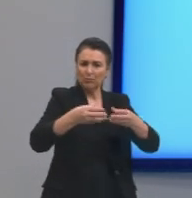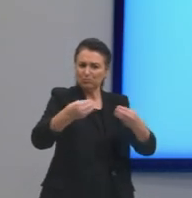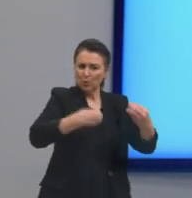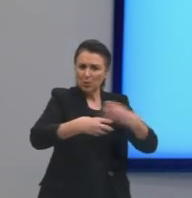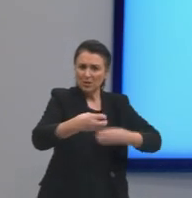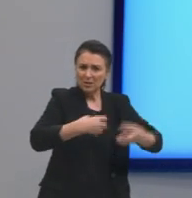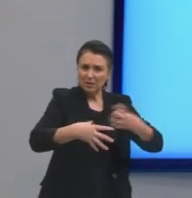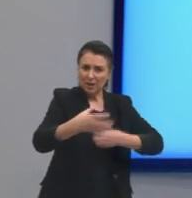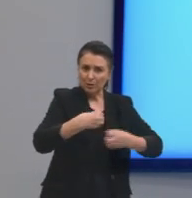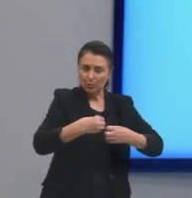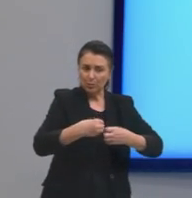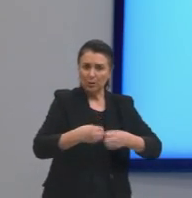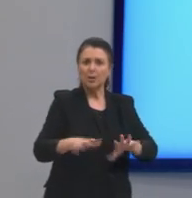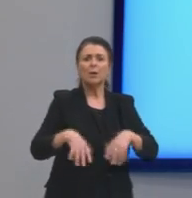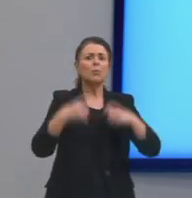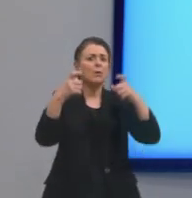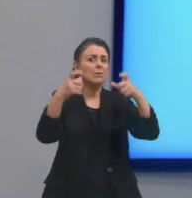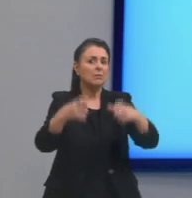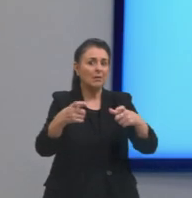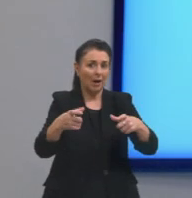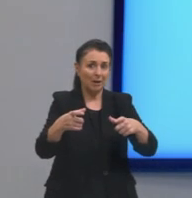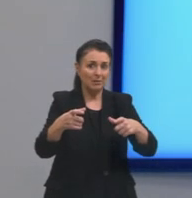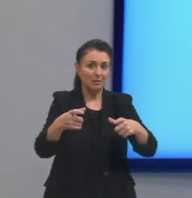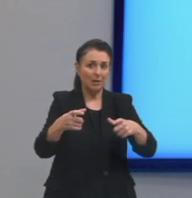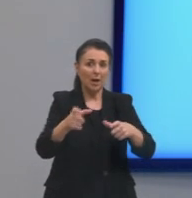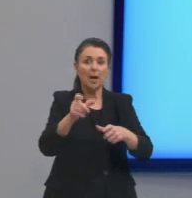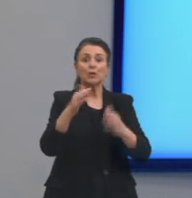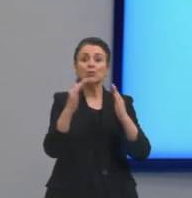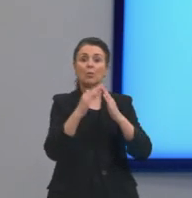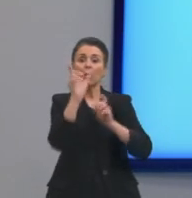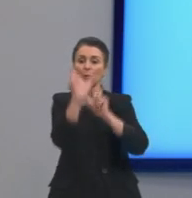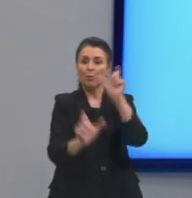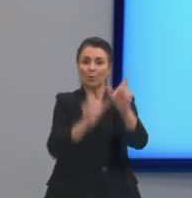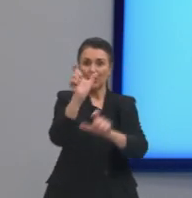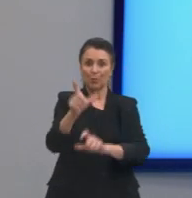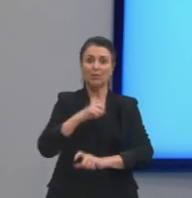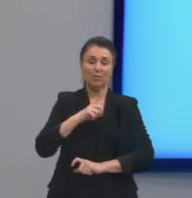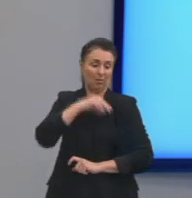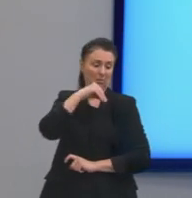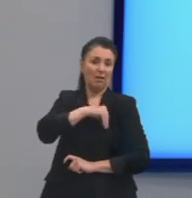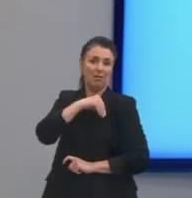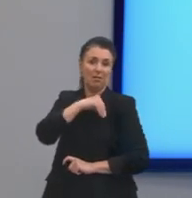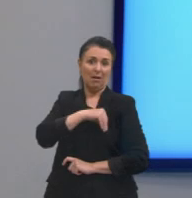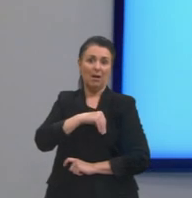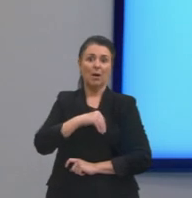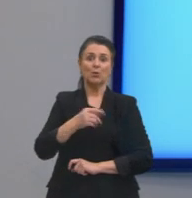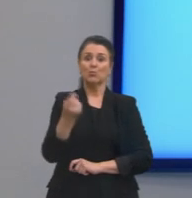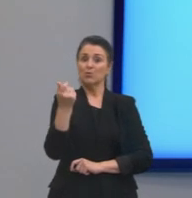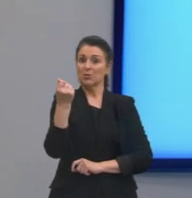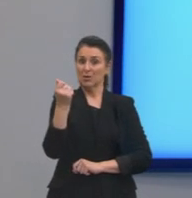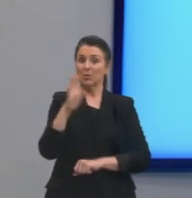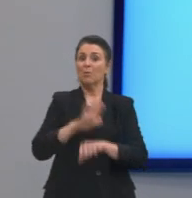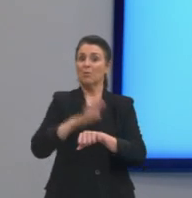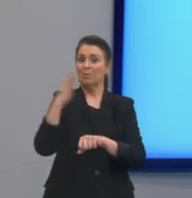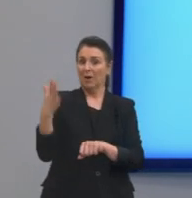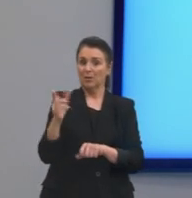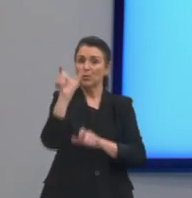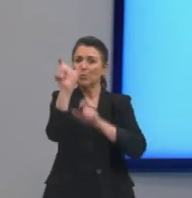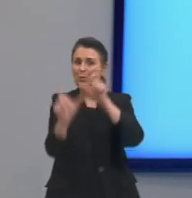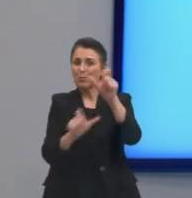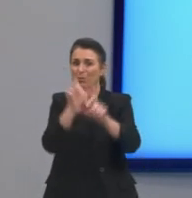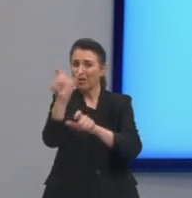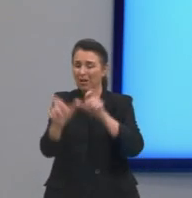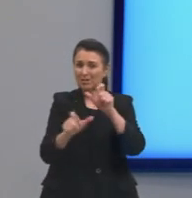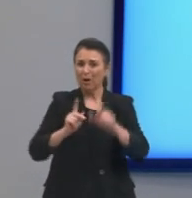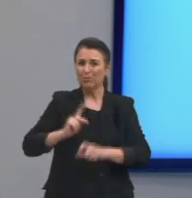privilegiadas as áreas de renda mais altas das grandes cidades populações inteiras foram